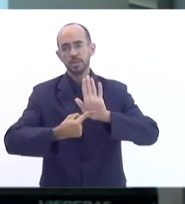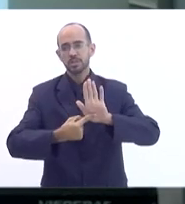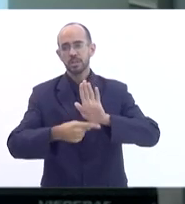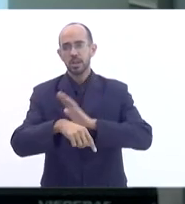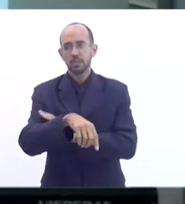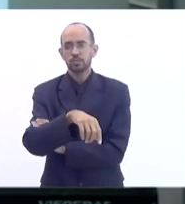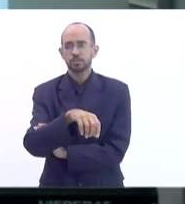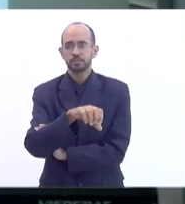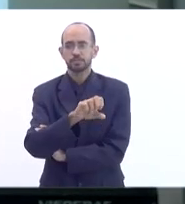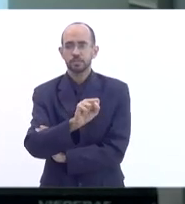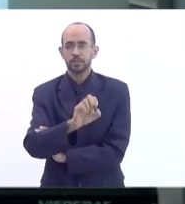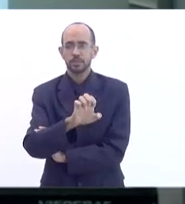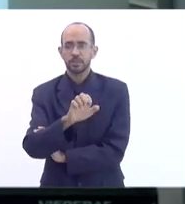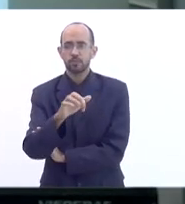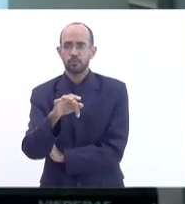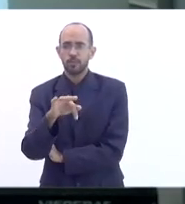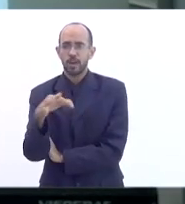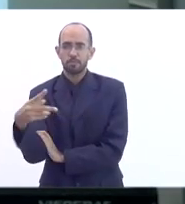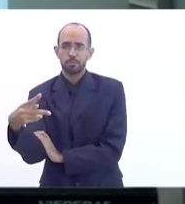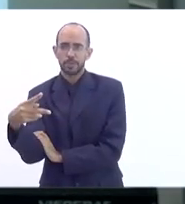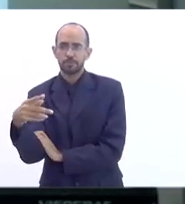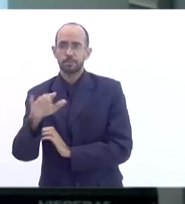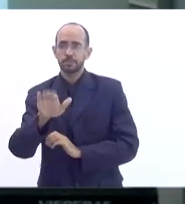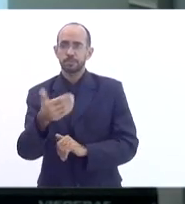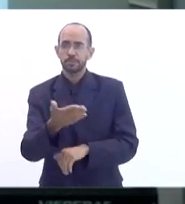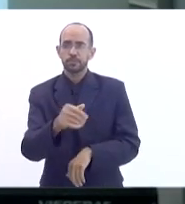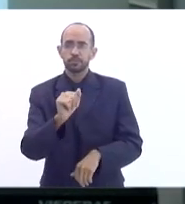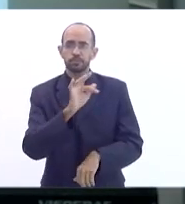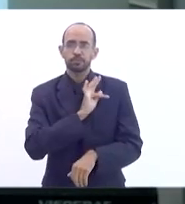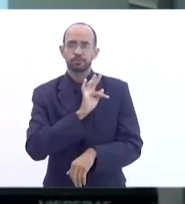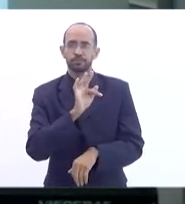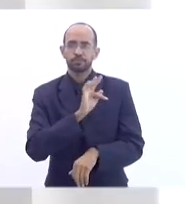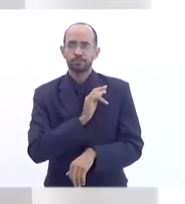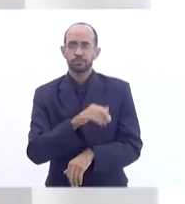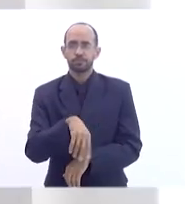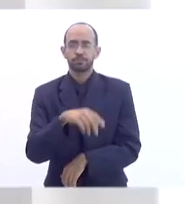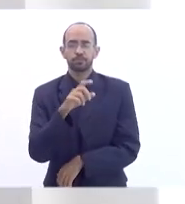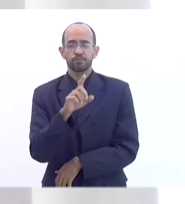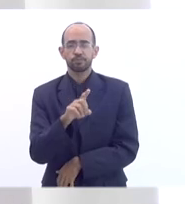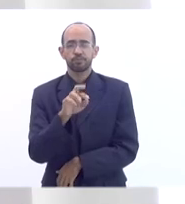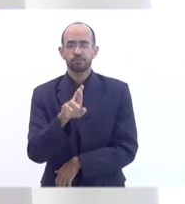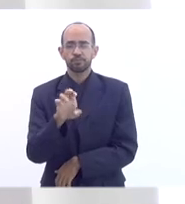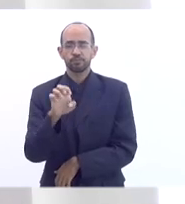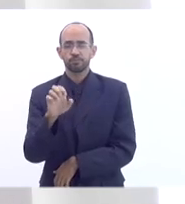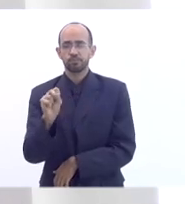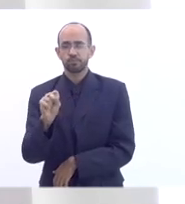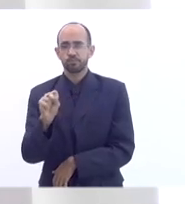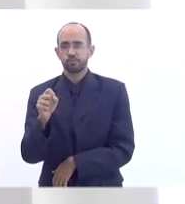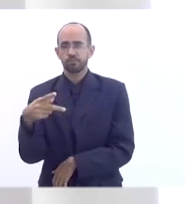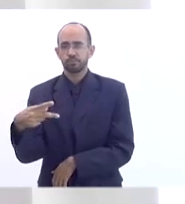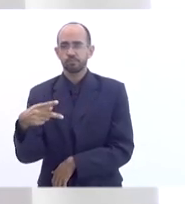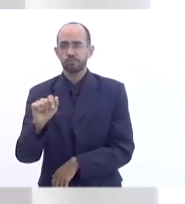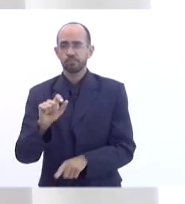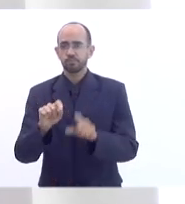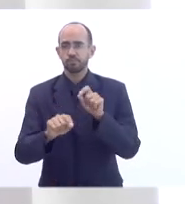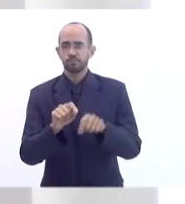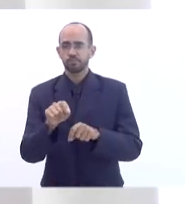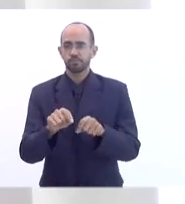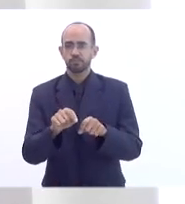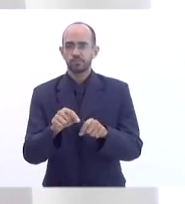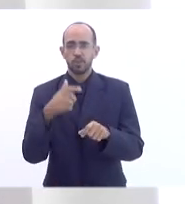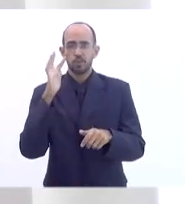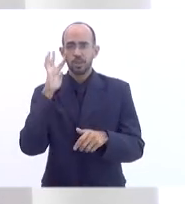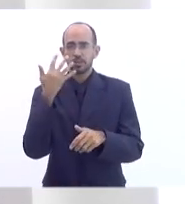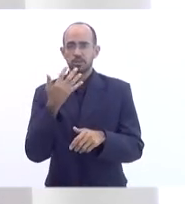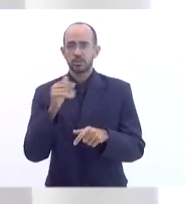deixar bem claro que a SPM a polícia militar hrsp chegando qualquer tipo de decisão judicial